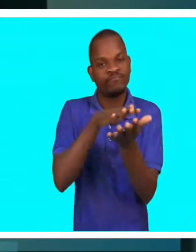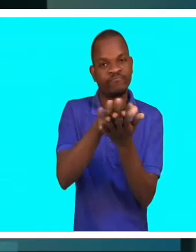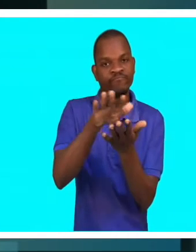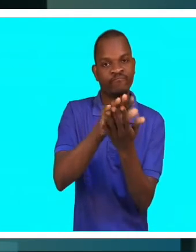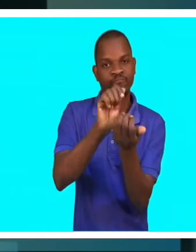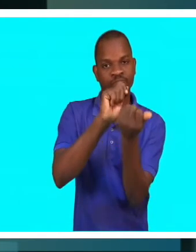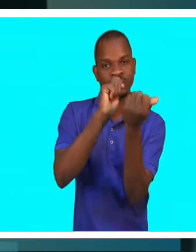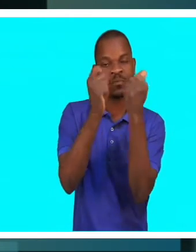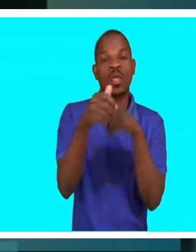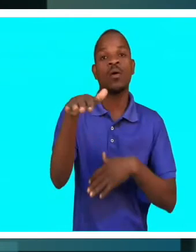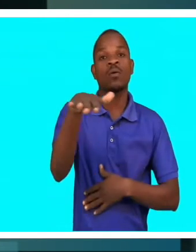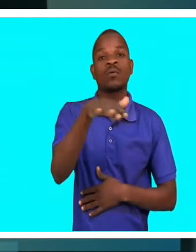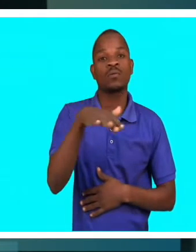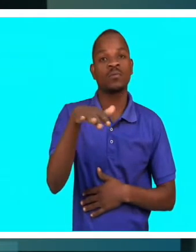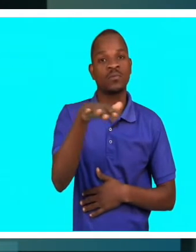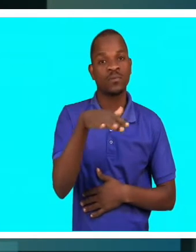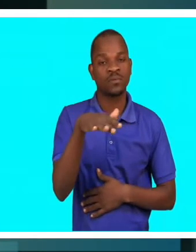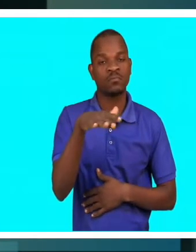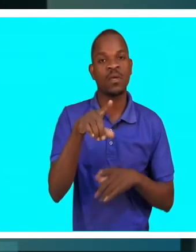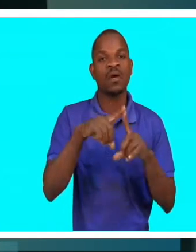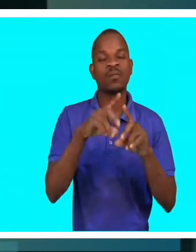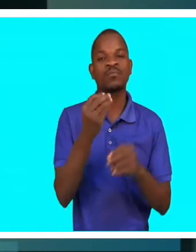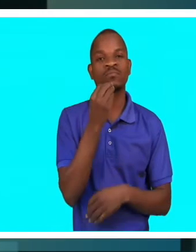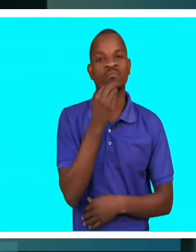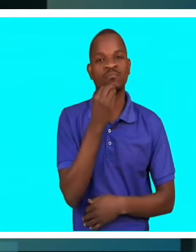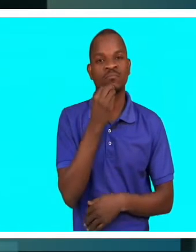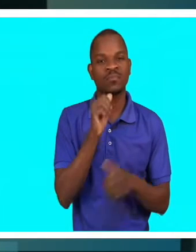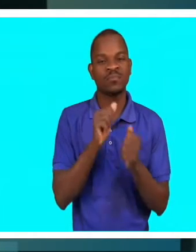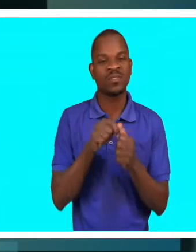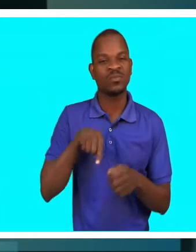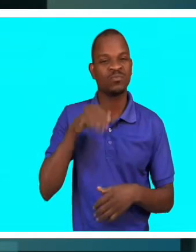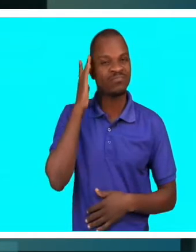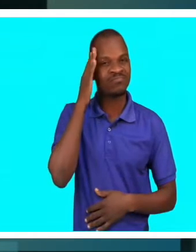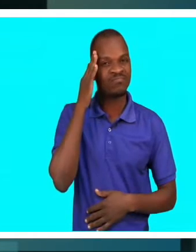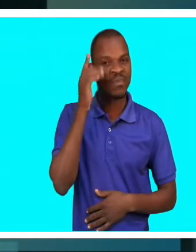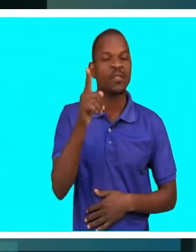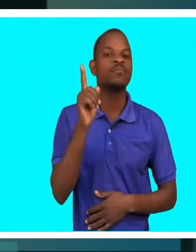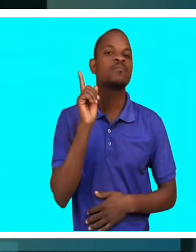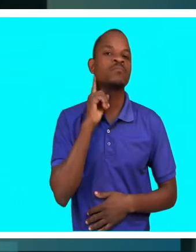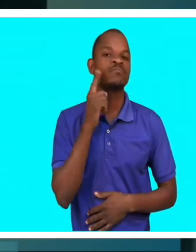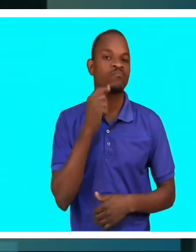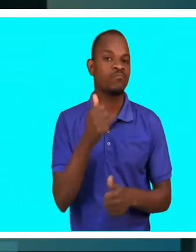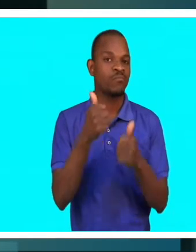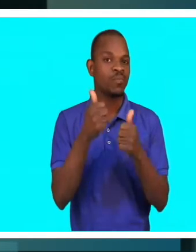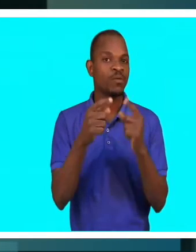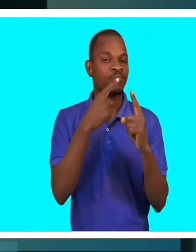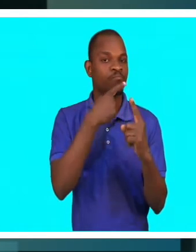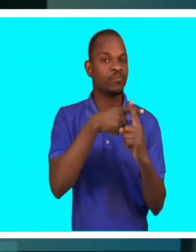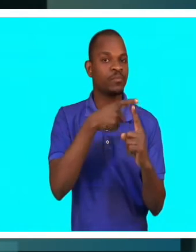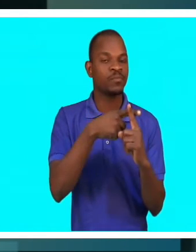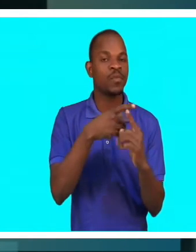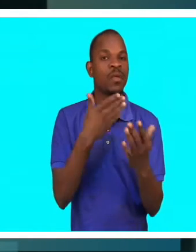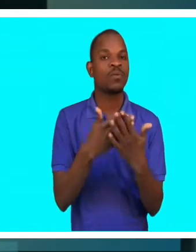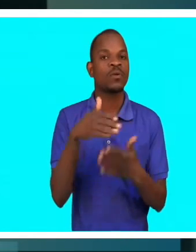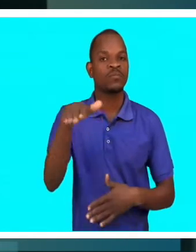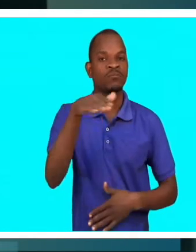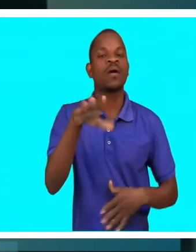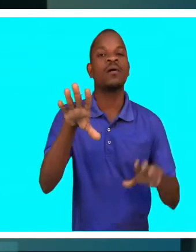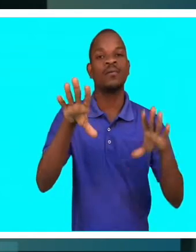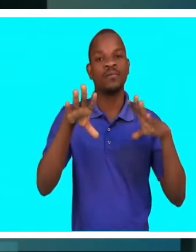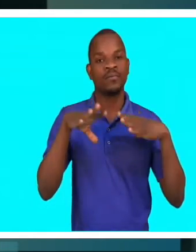alimentares e nutricionais das comunidades. Mas nós achamos que o retorno é positivo, pois as comunidades aderem e